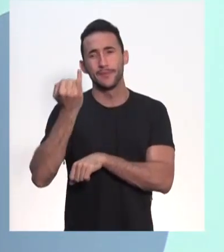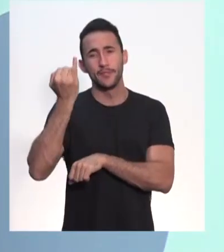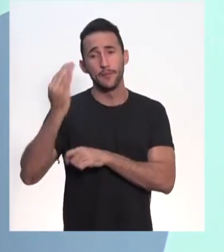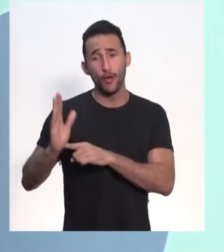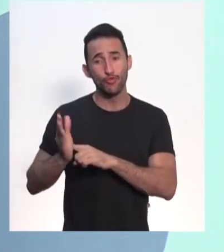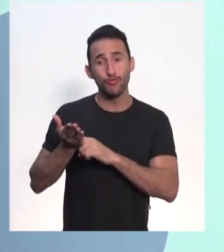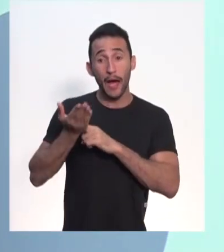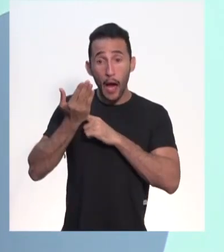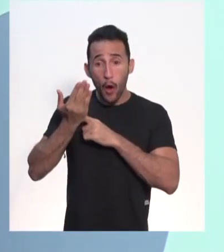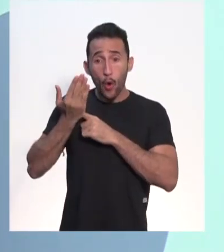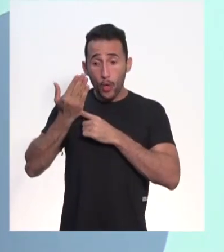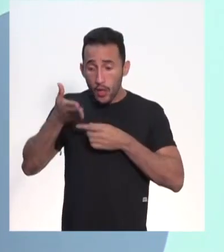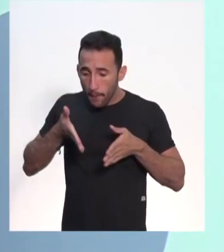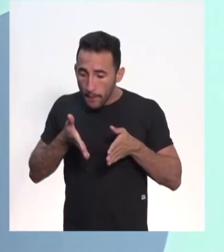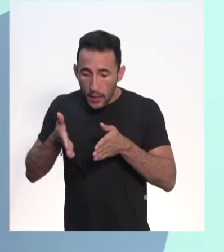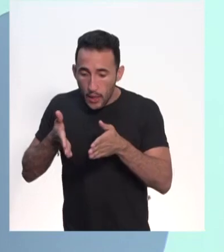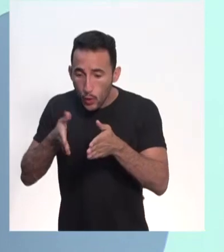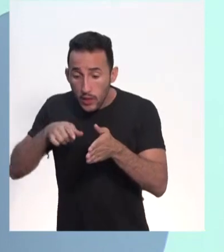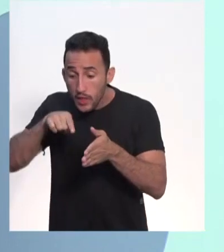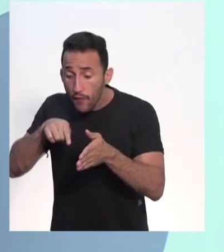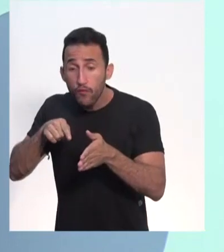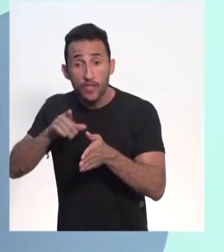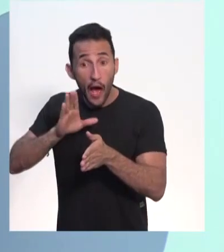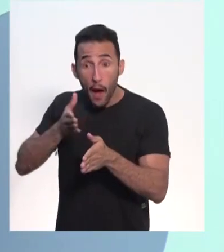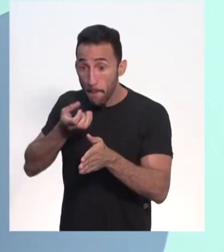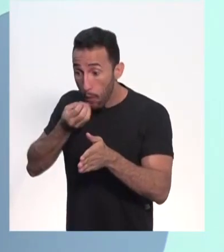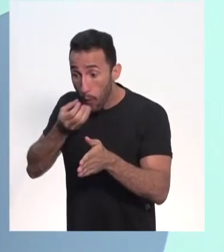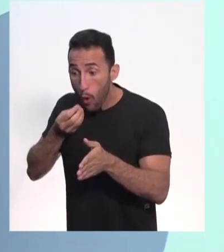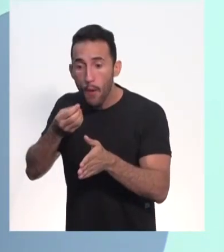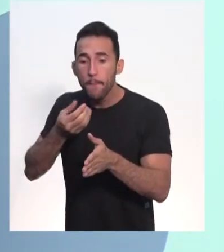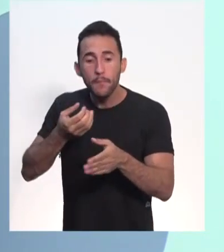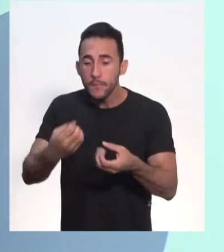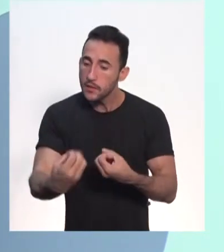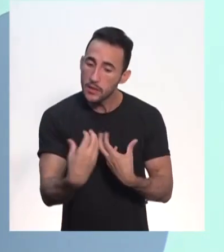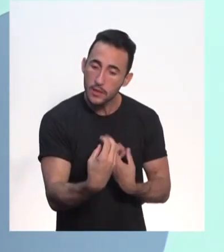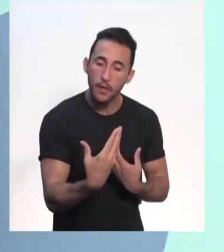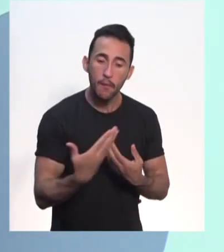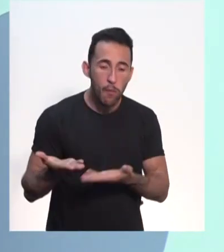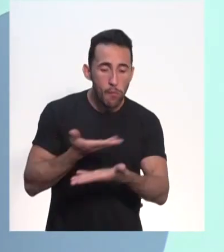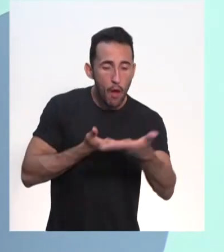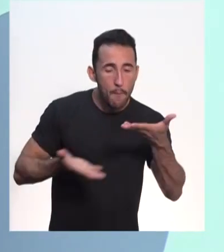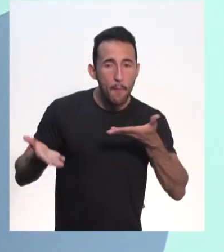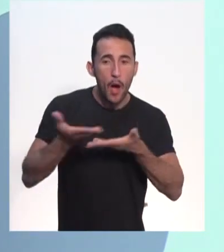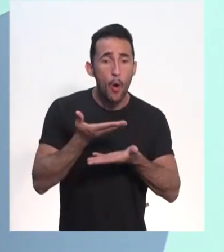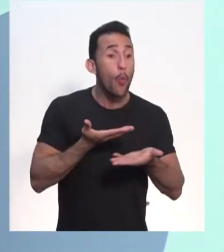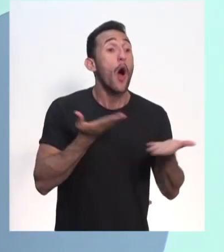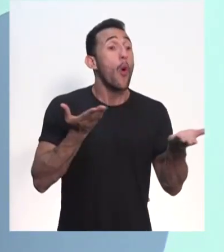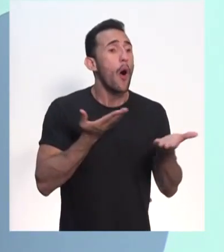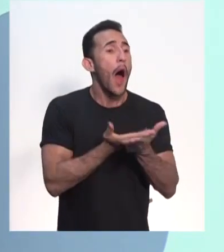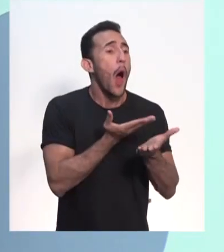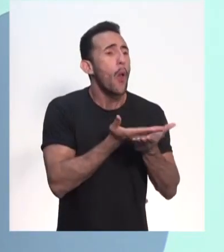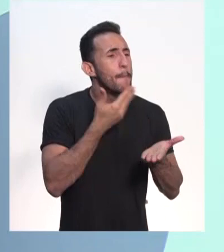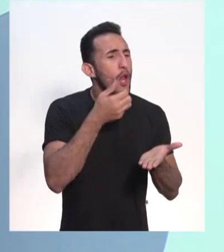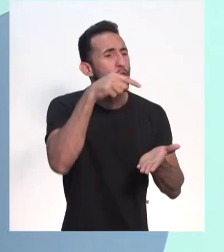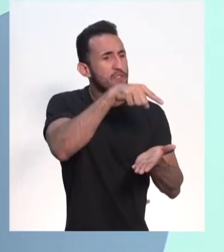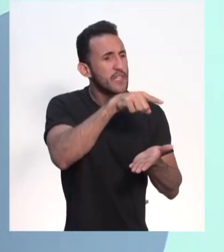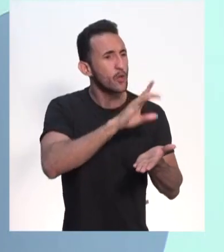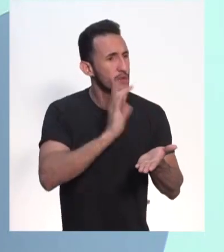porque isso vai fazer sentido de verdade para os alunos. Mesmo os alunos que não têm acesso